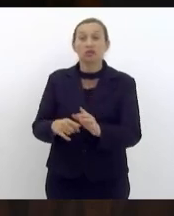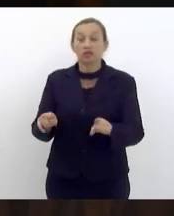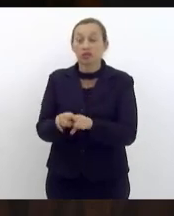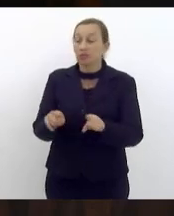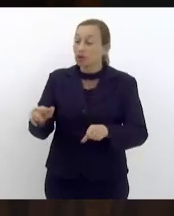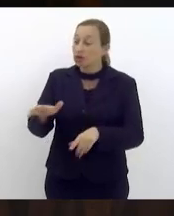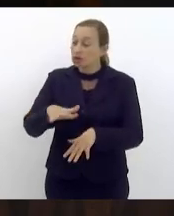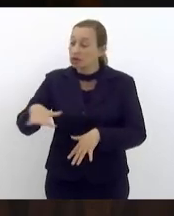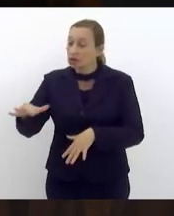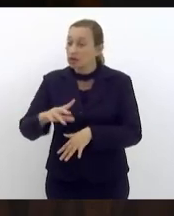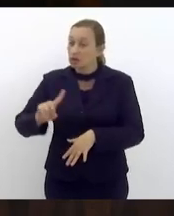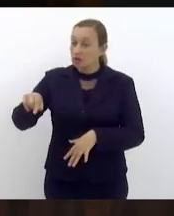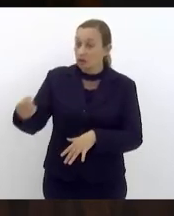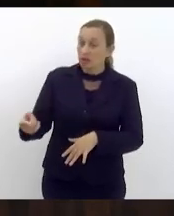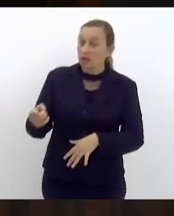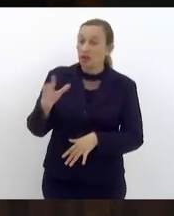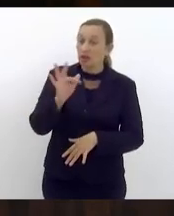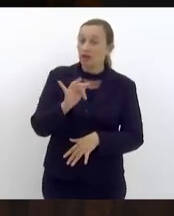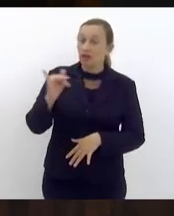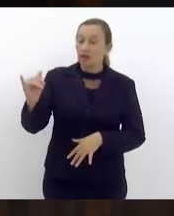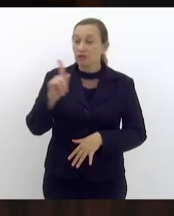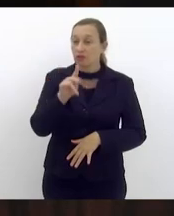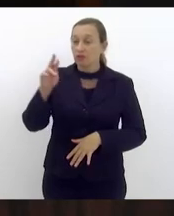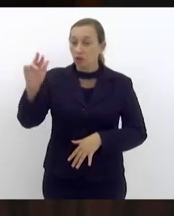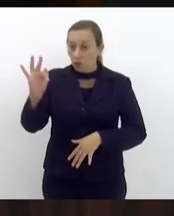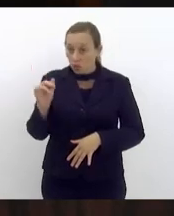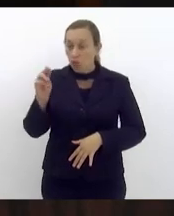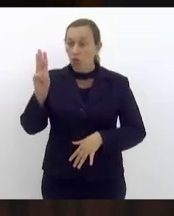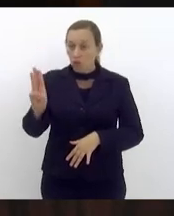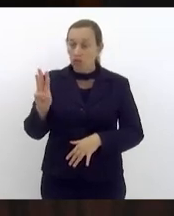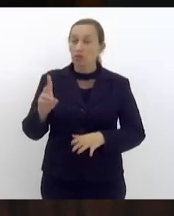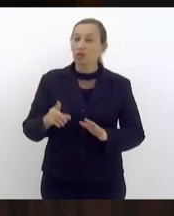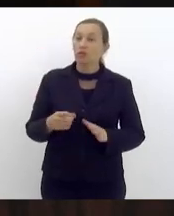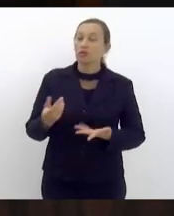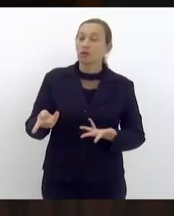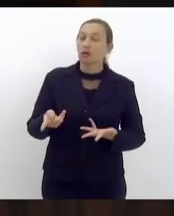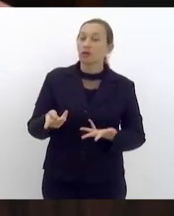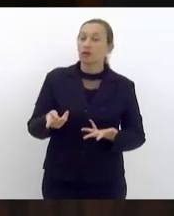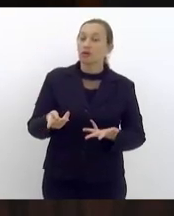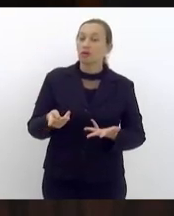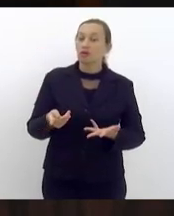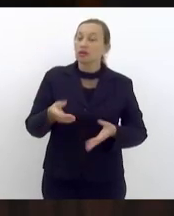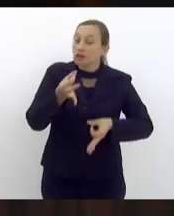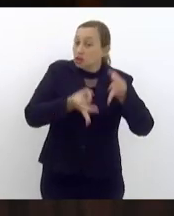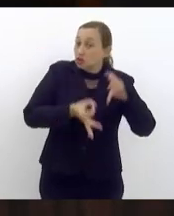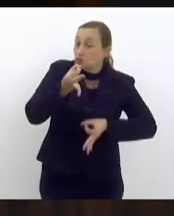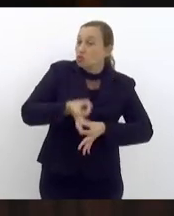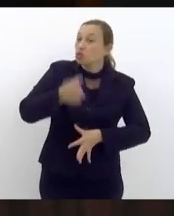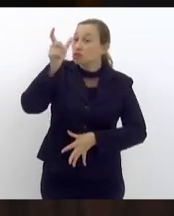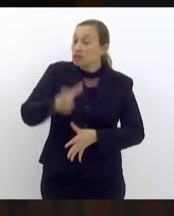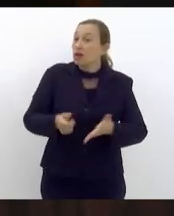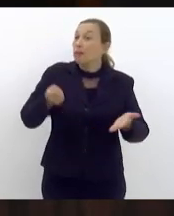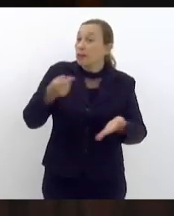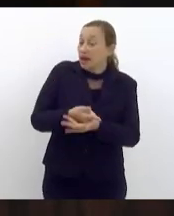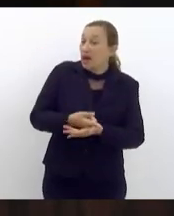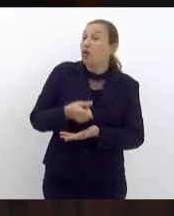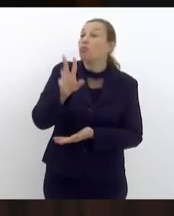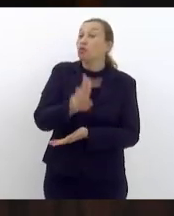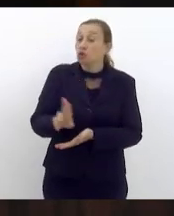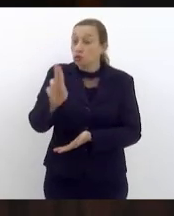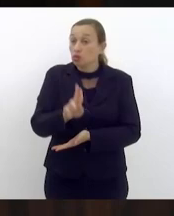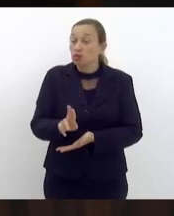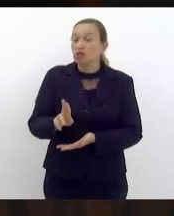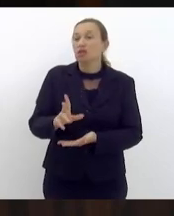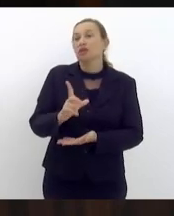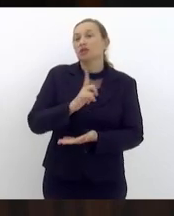outros setores é o Ele veio para poder justificar é ser justo você pagar pelo aquilo que você utiliza hoje